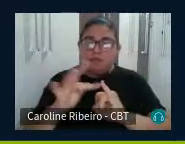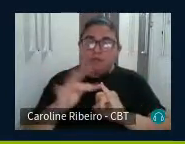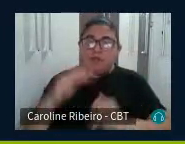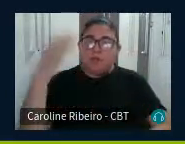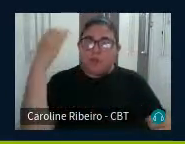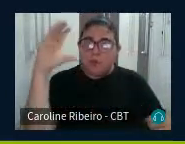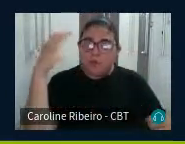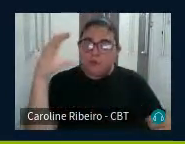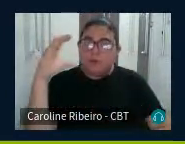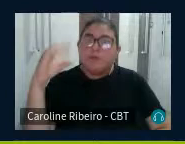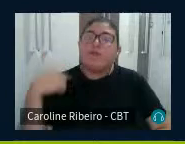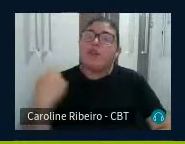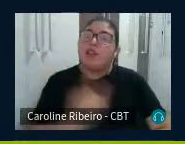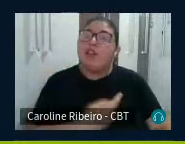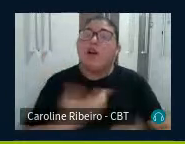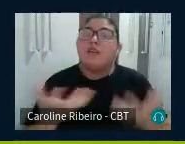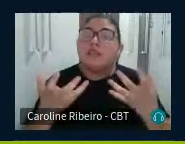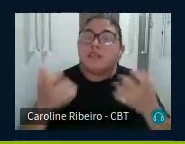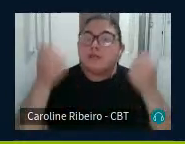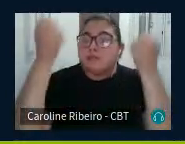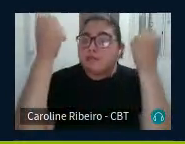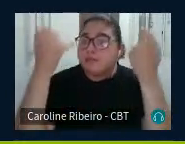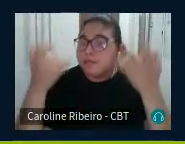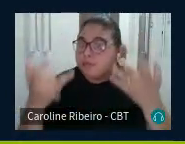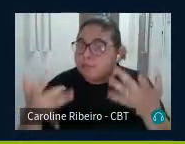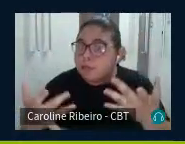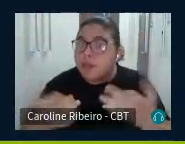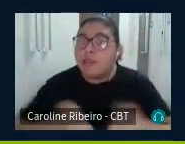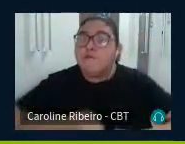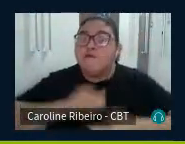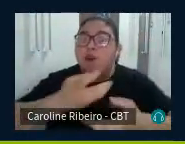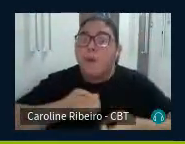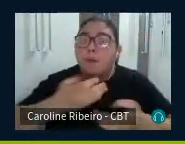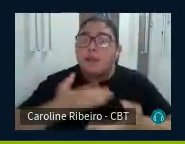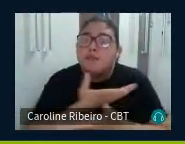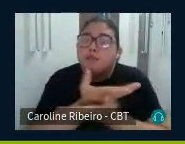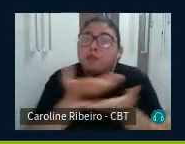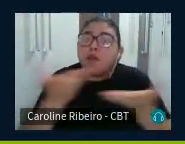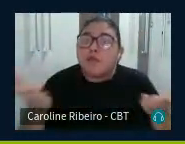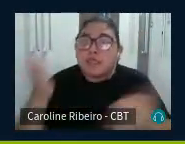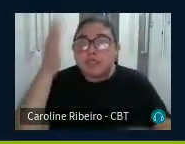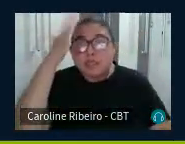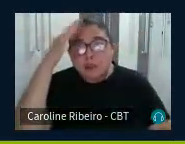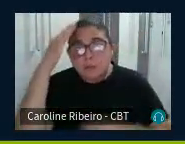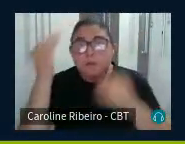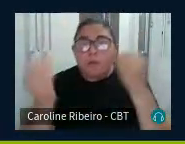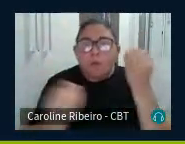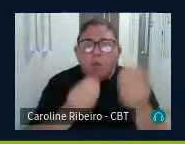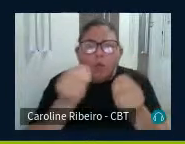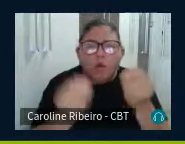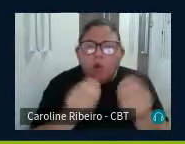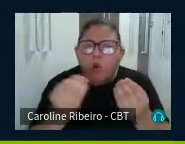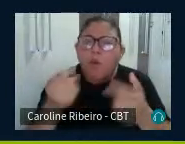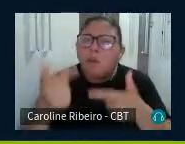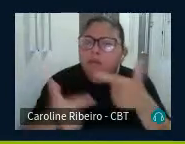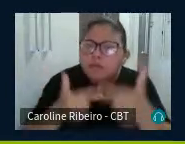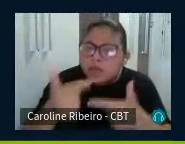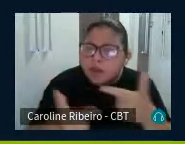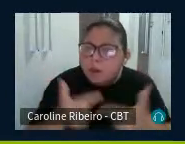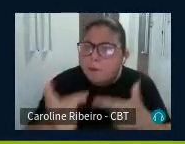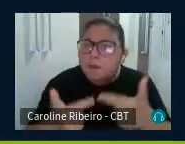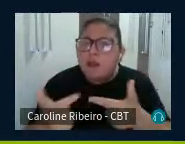Nós gostaríamos de estar passando aqui algumas informações para vocês, né? Como que é esse trabalho